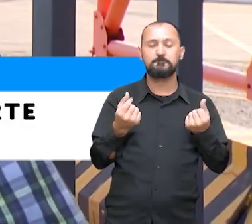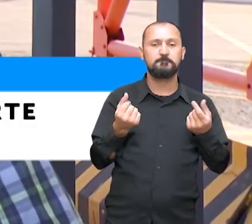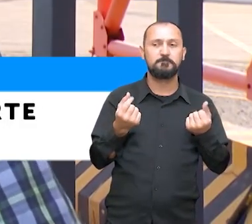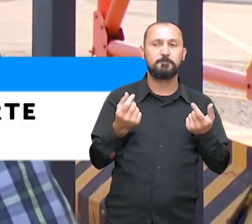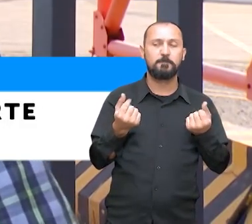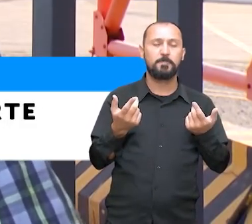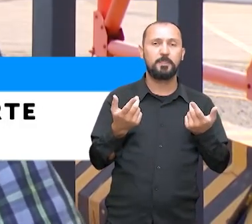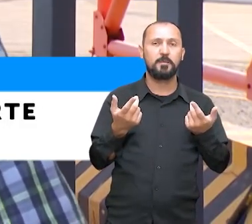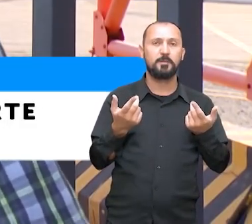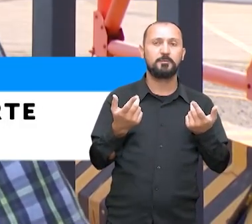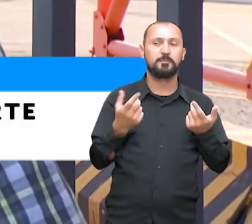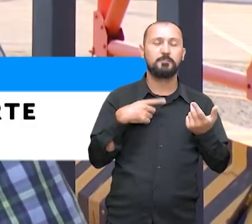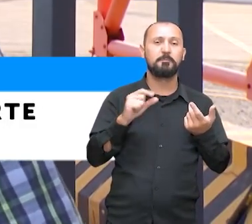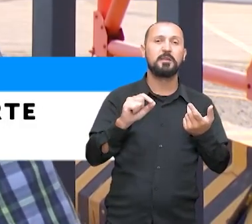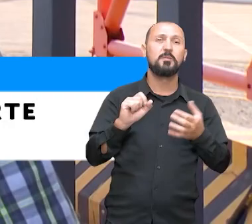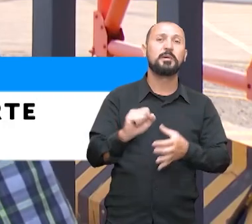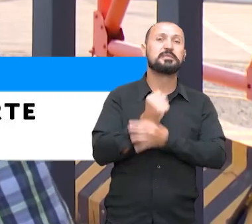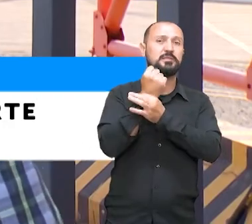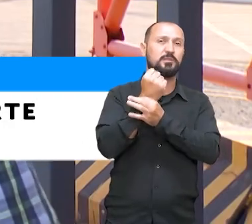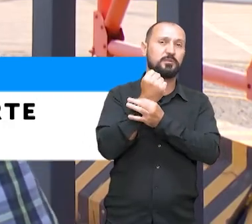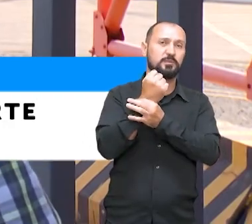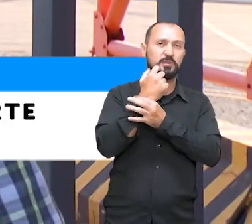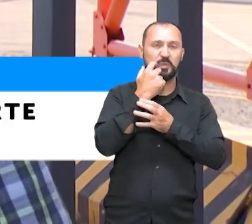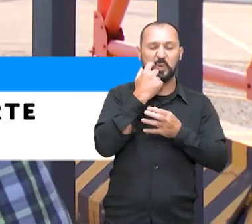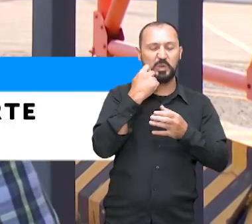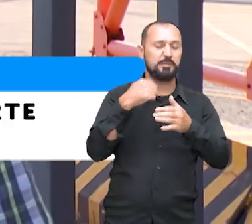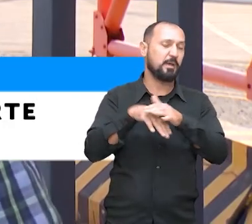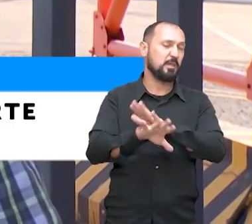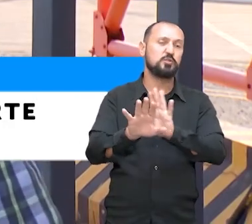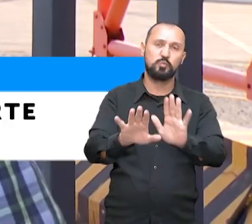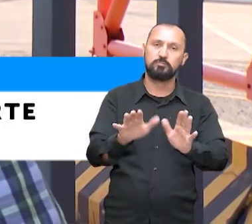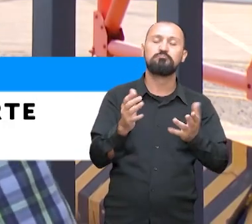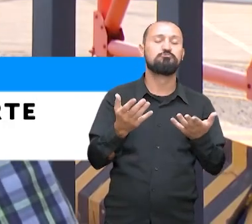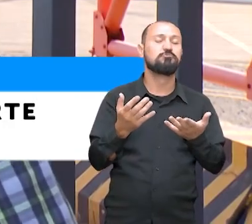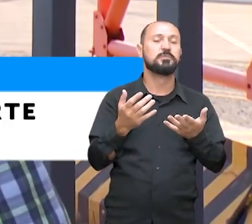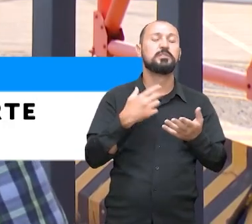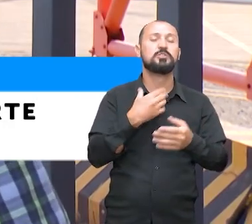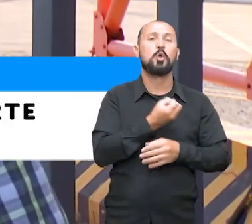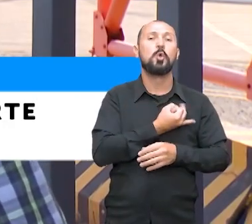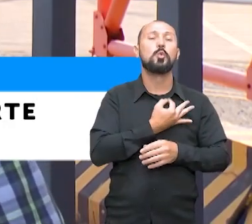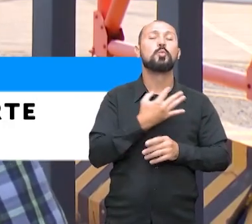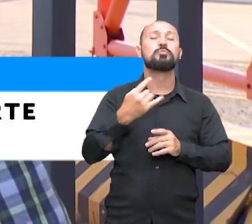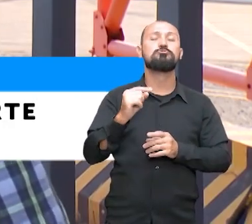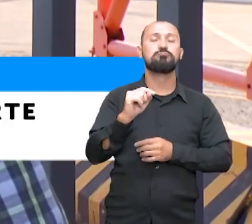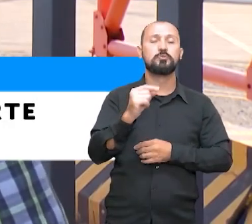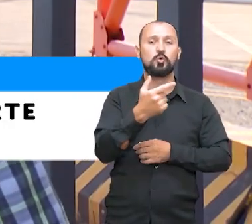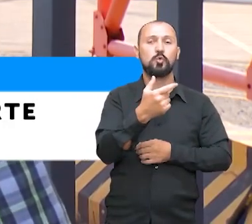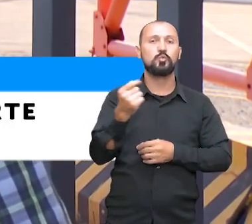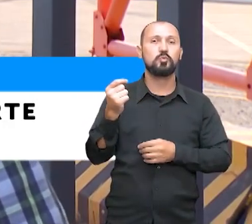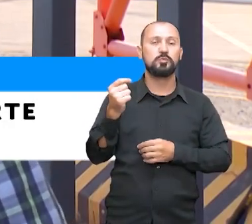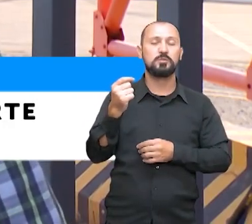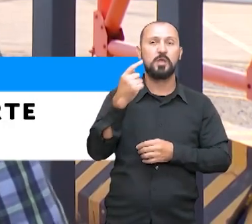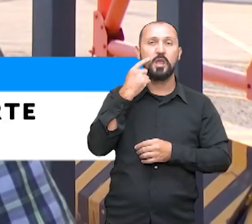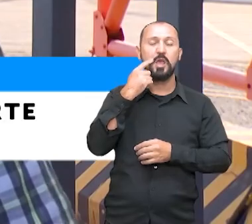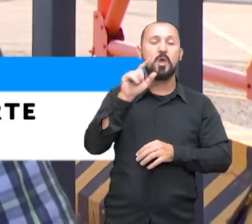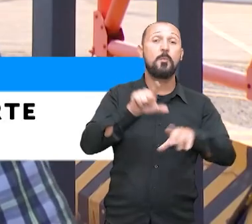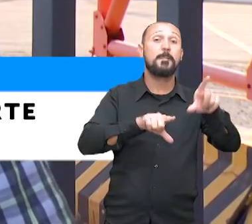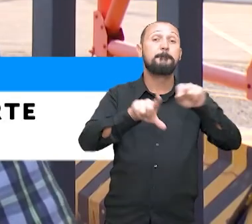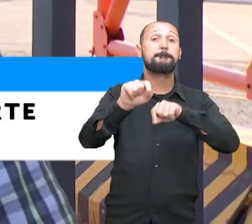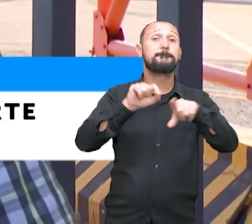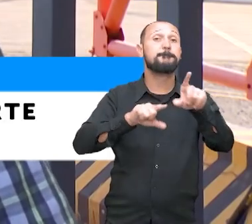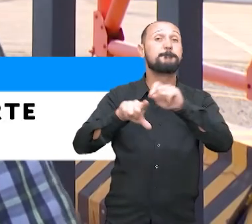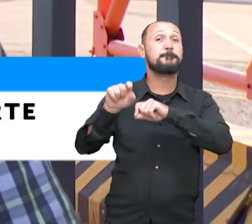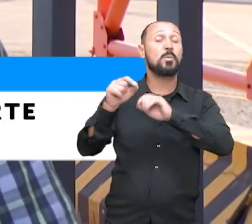mais... com uma margem de segurança, somente isso. E esses 200 medidores, essa é uma